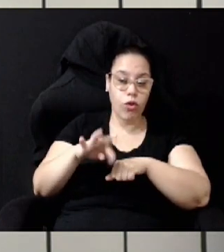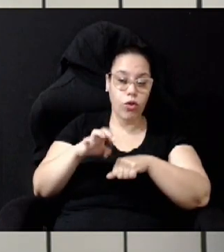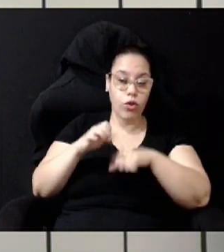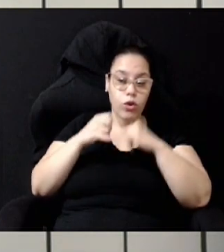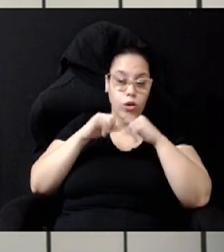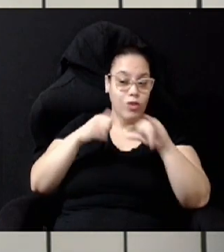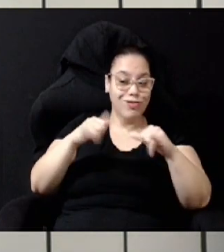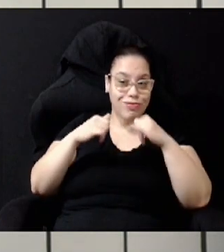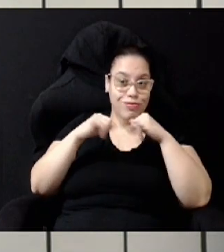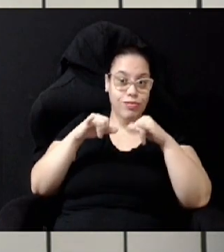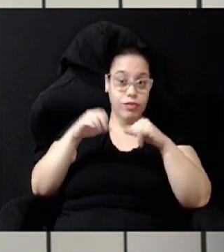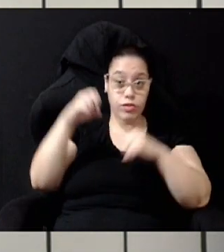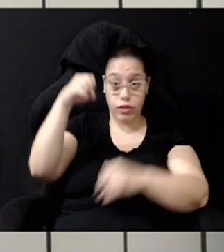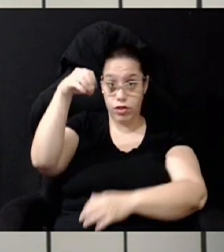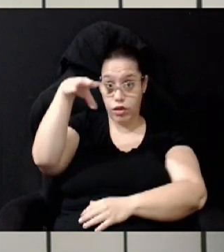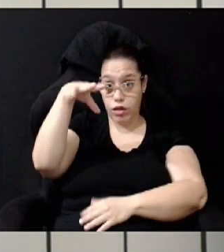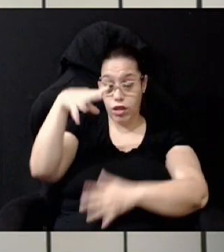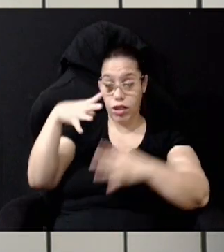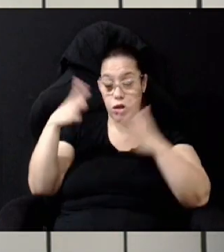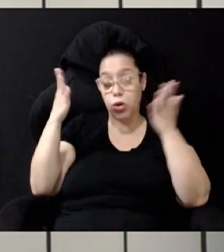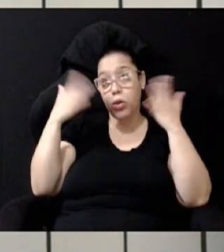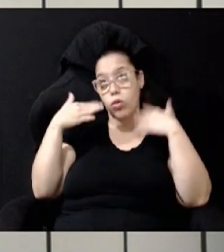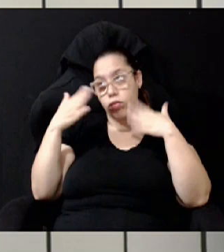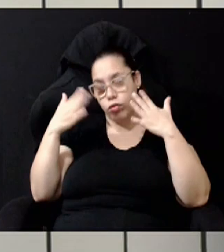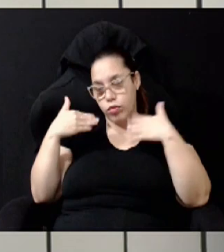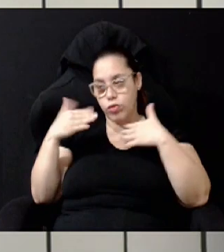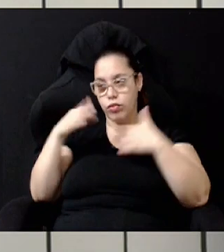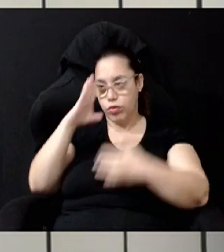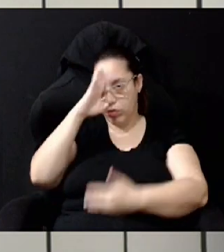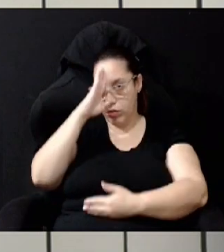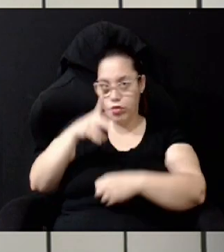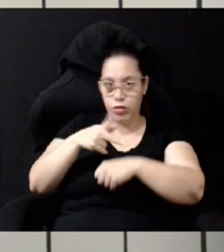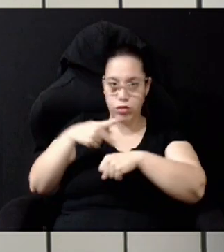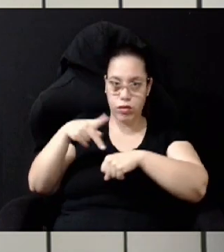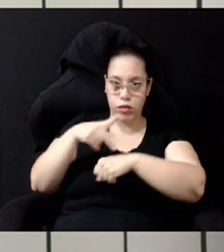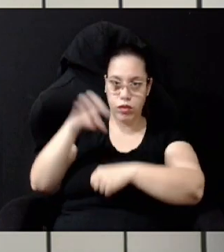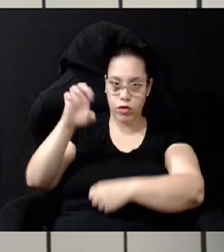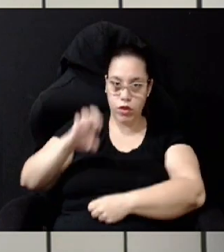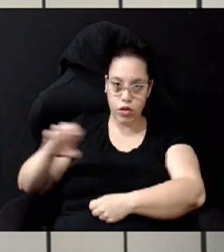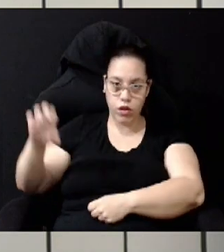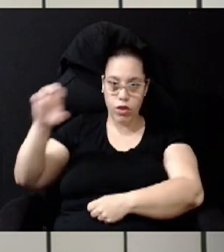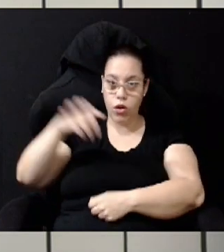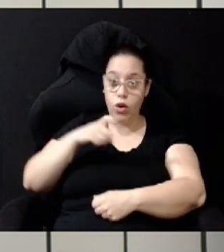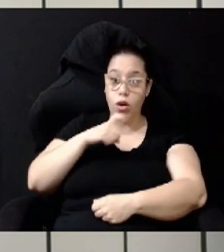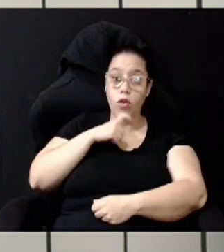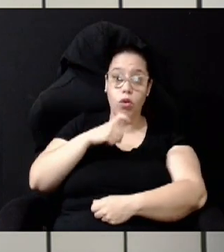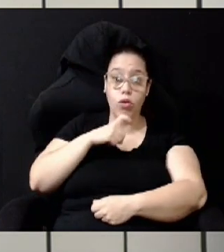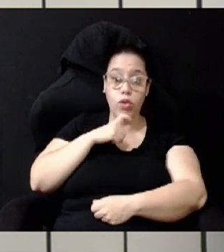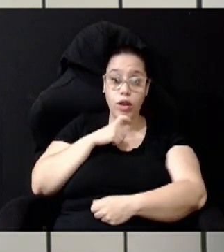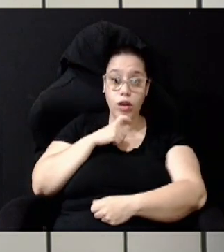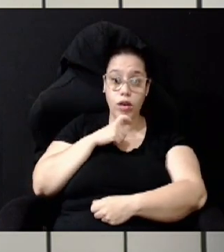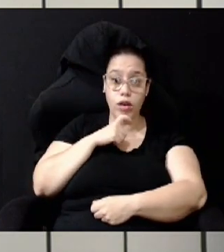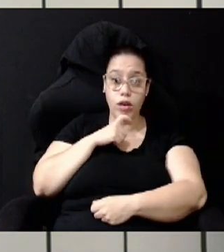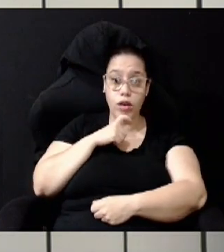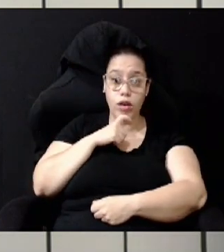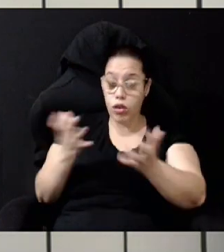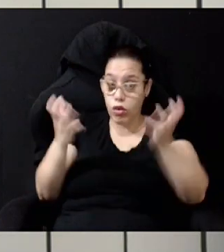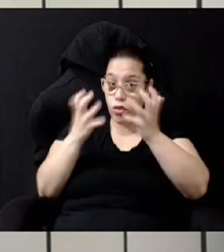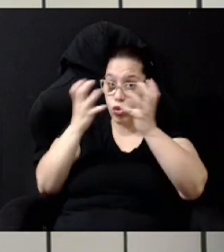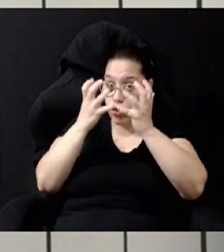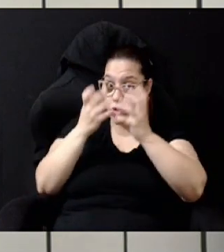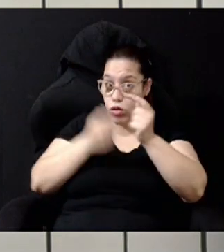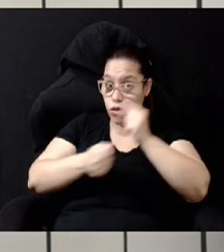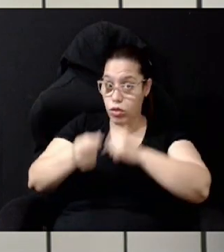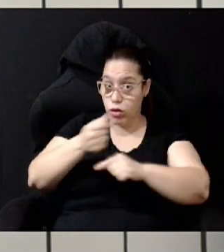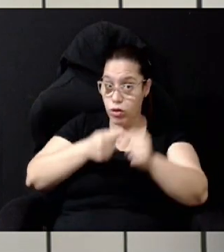ilumina, ela aquece principalmente os países da Europa que sofrem com frio, que geralmente impulsiona as economias. Como é